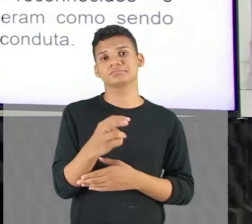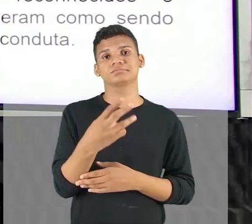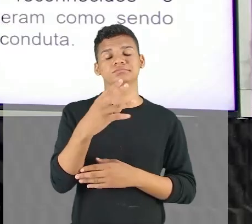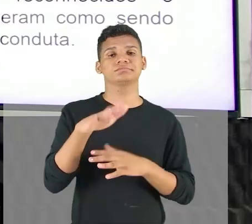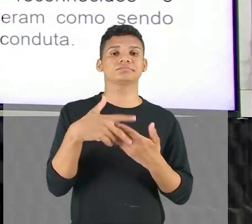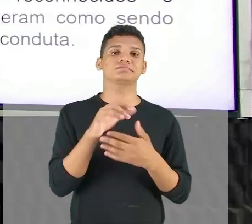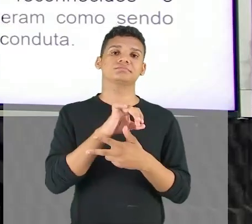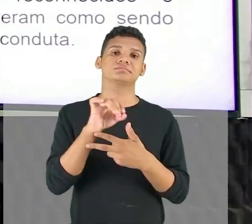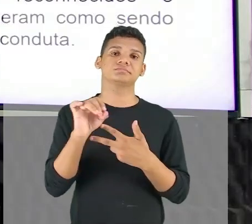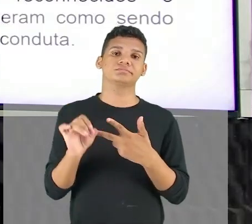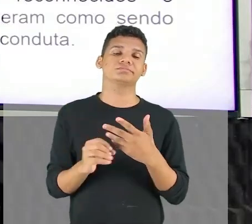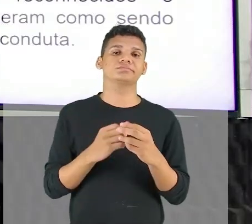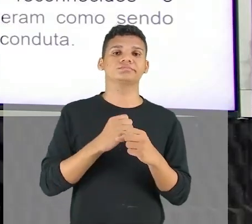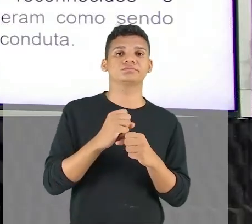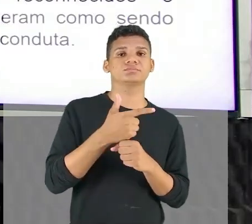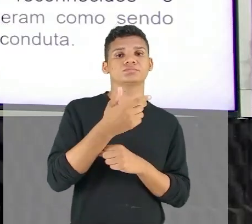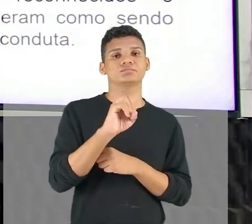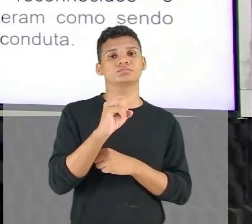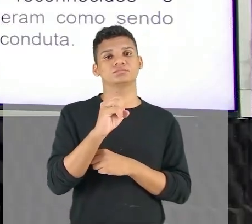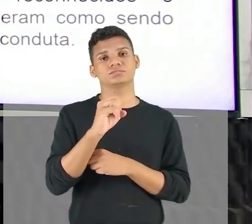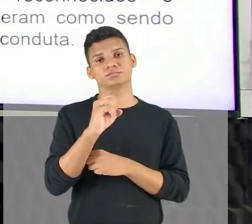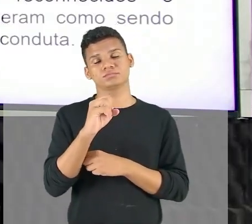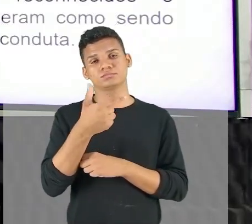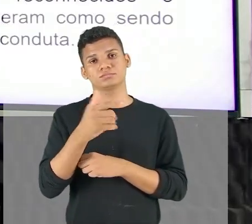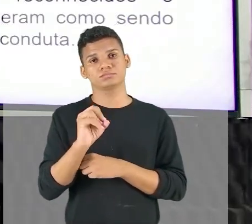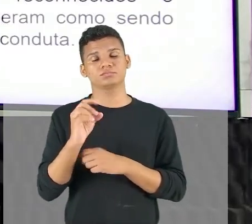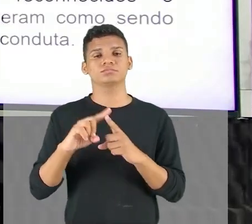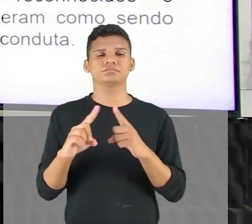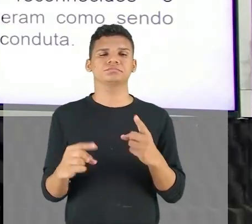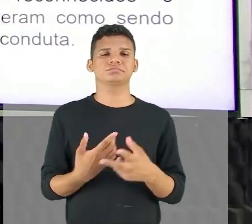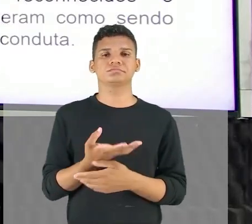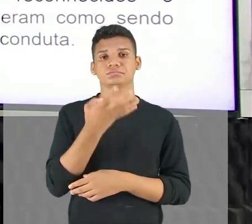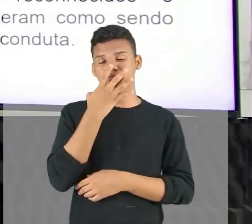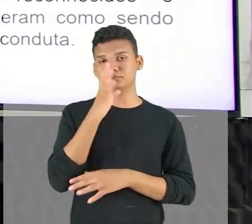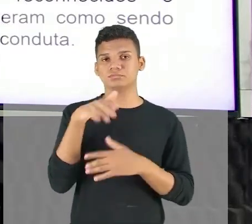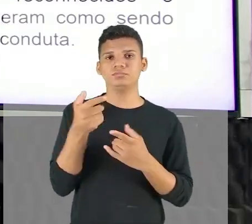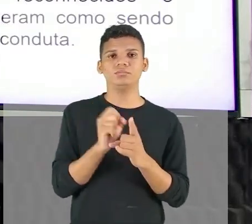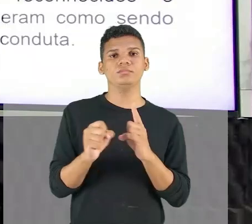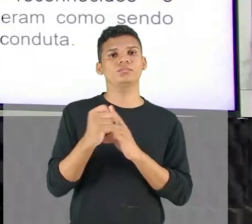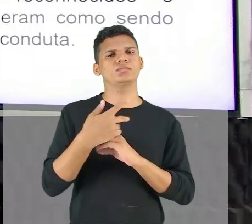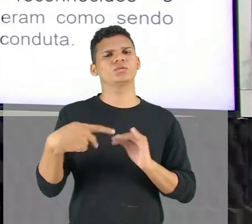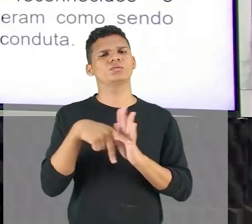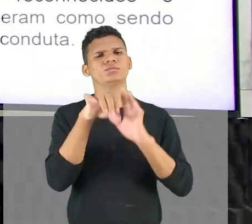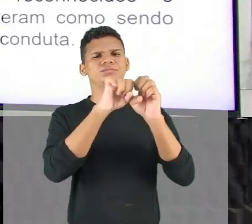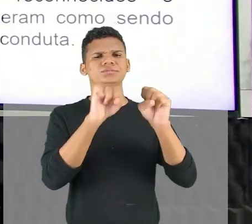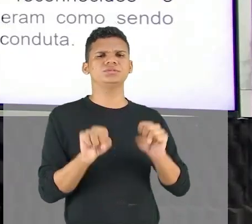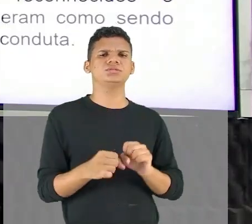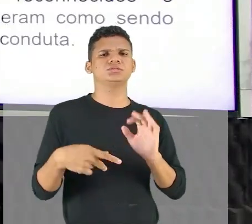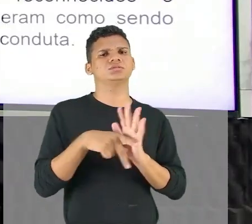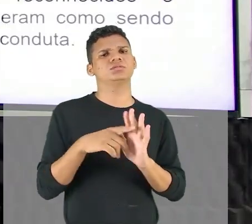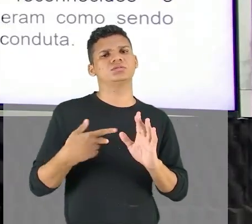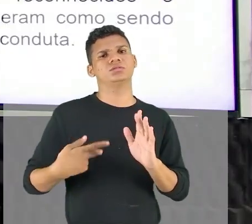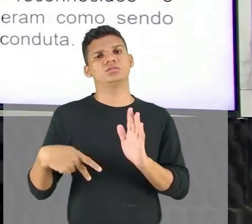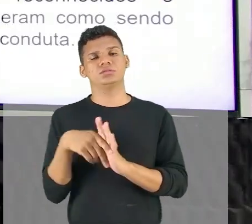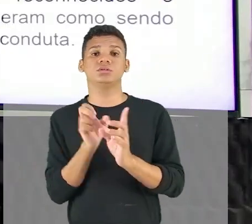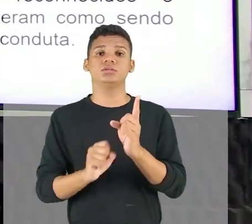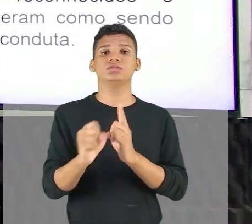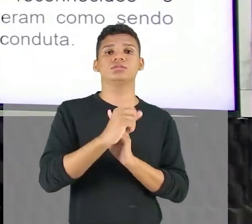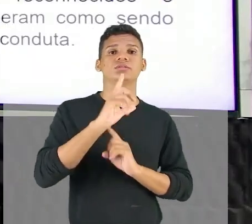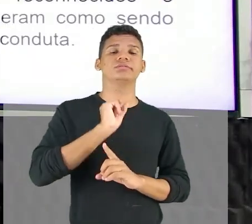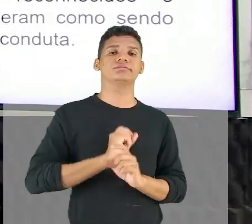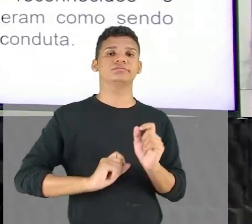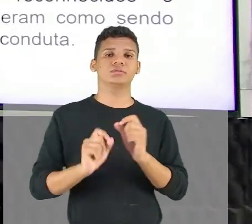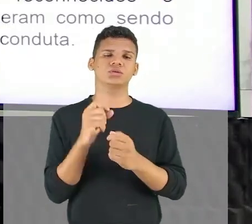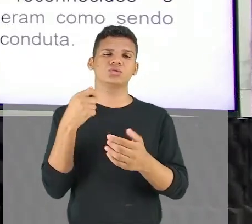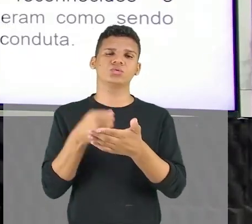questão do Enem de 2020. Olha só. A sociedade como um sistema justo de cooperação social